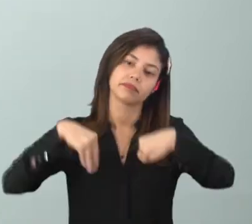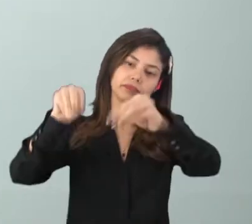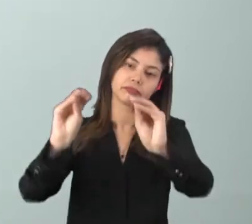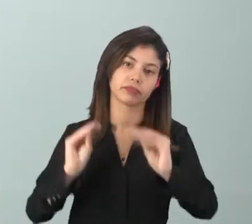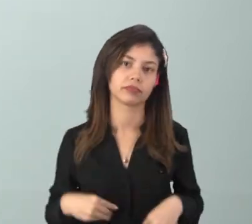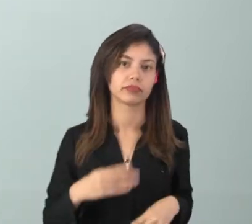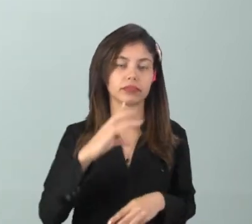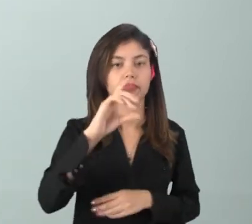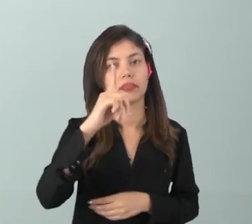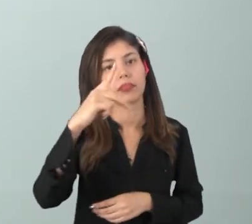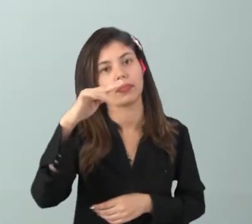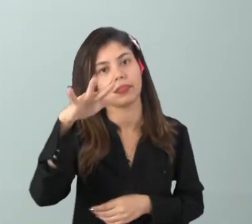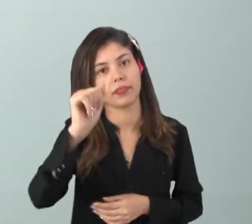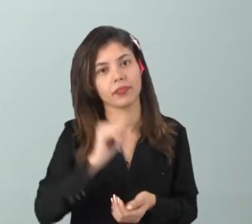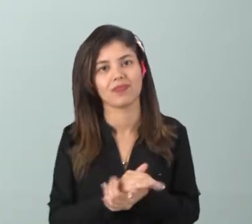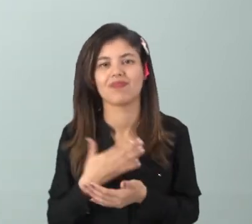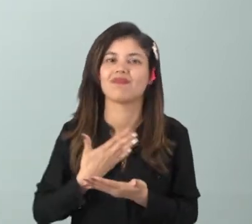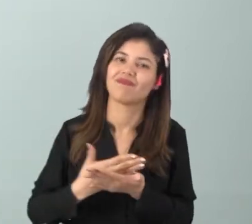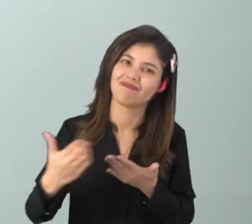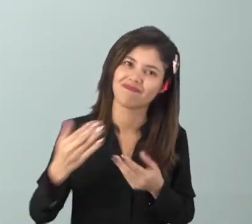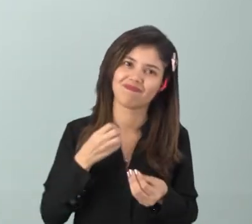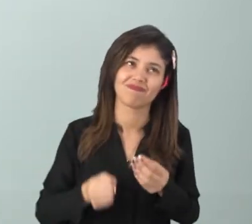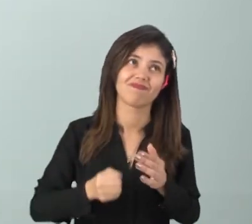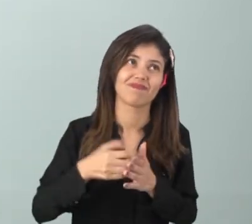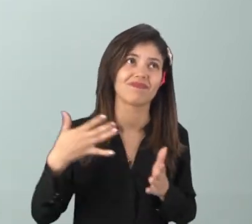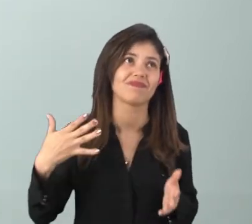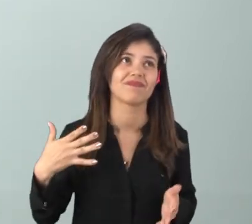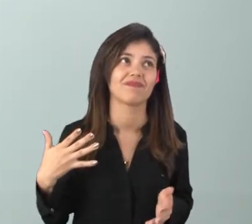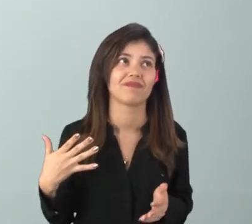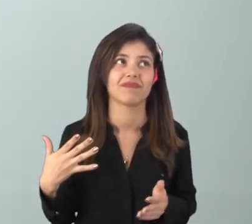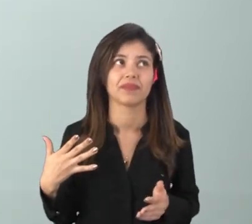do Brasil, esse bioma começou a ser muito